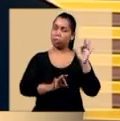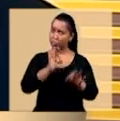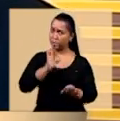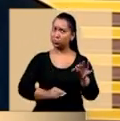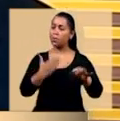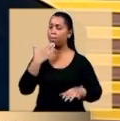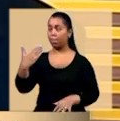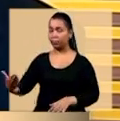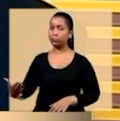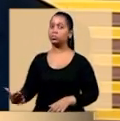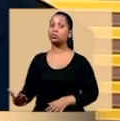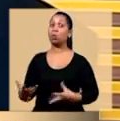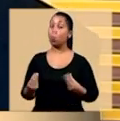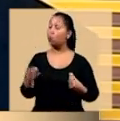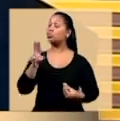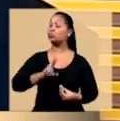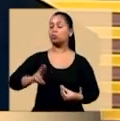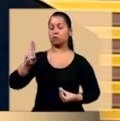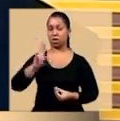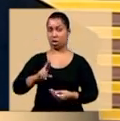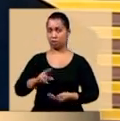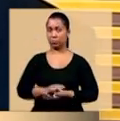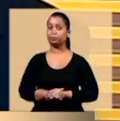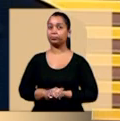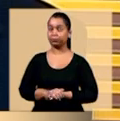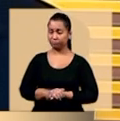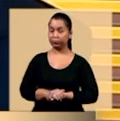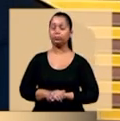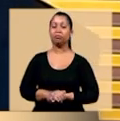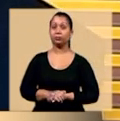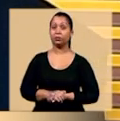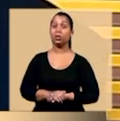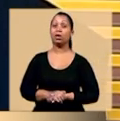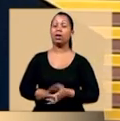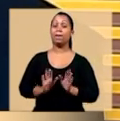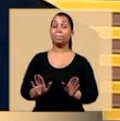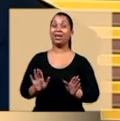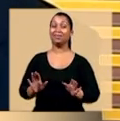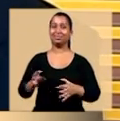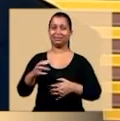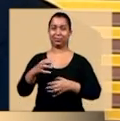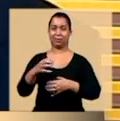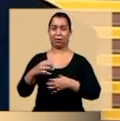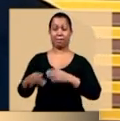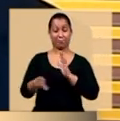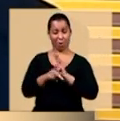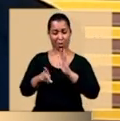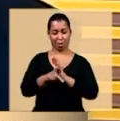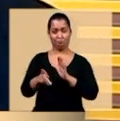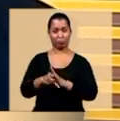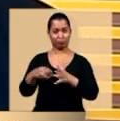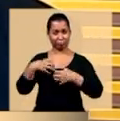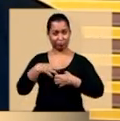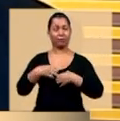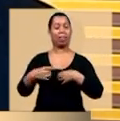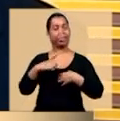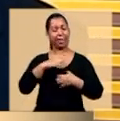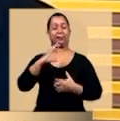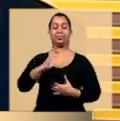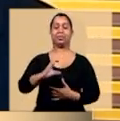sido muito utilizado do ponto de vista material. Agora, a questão da reparação moral, você tem dispositivo na